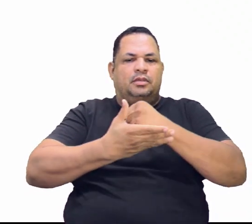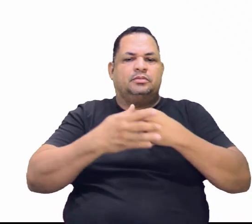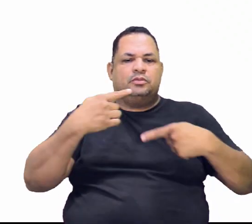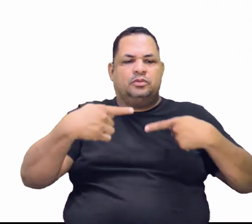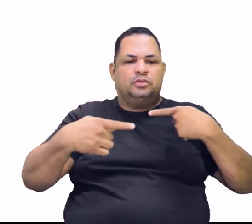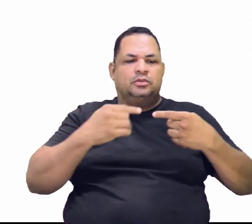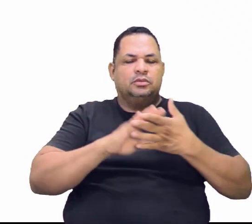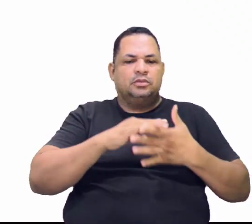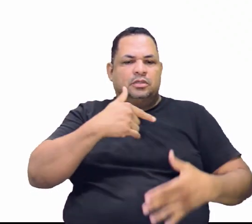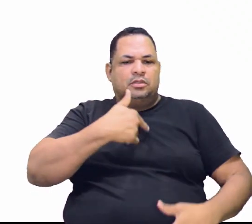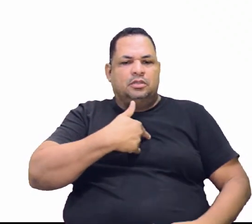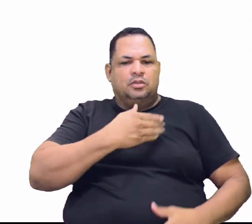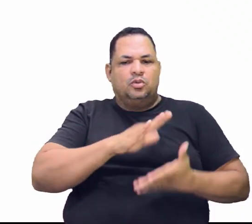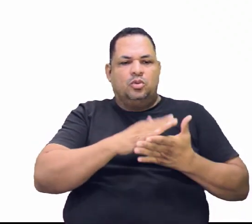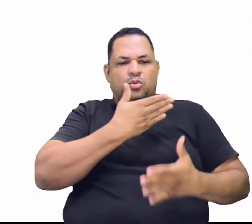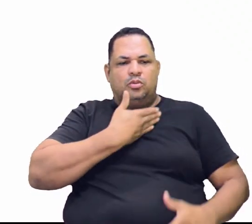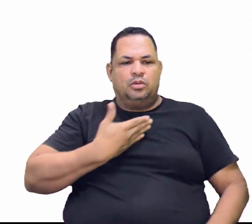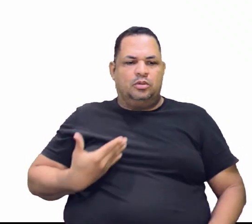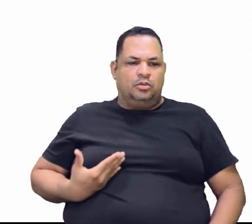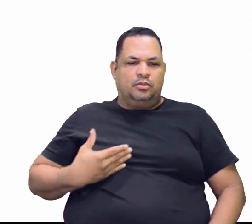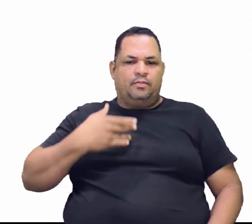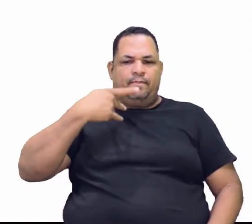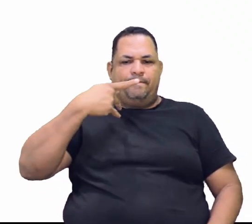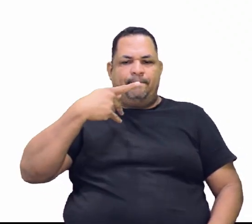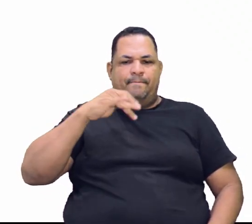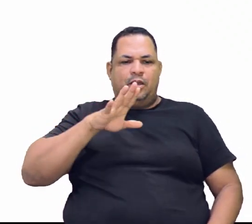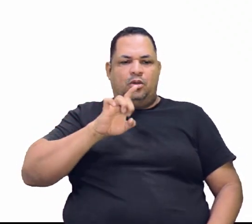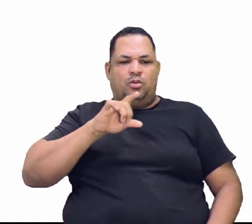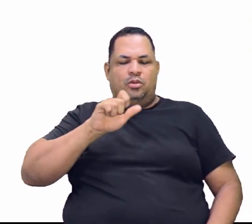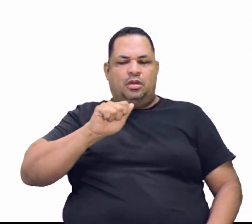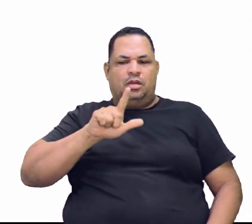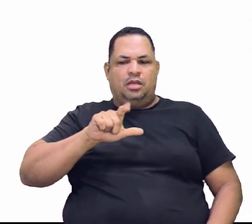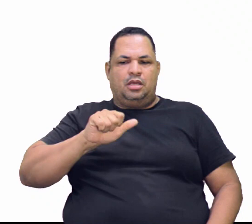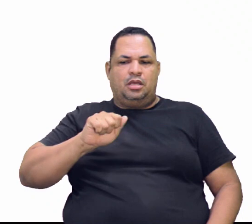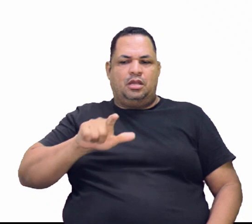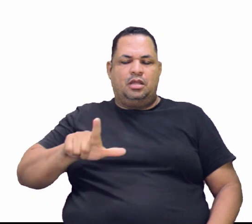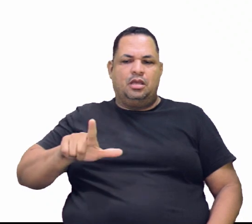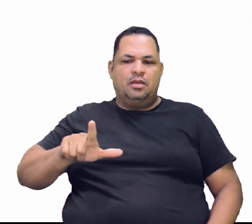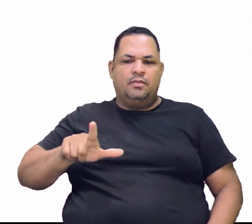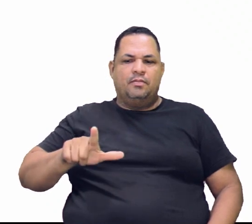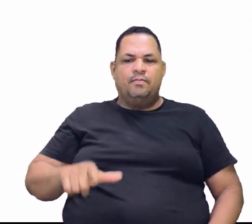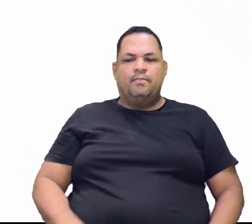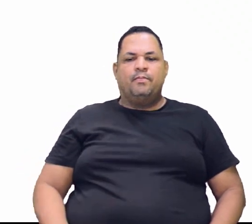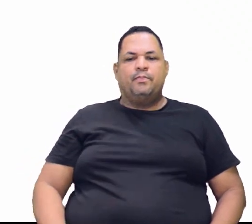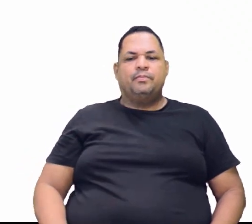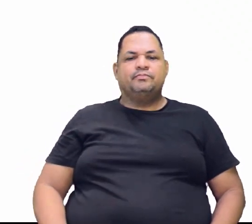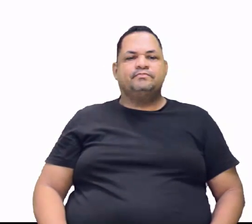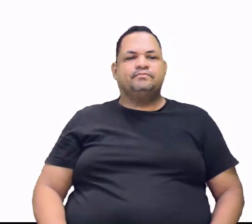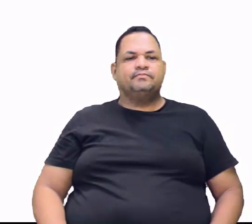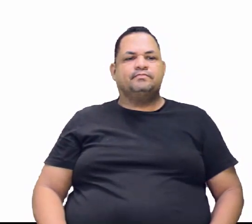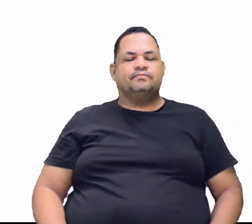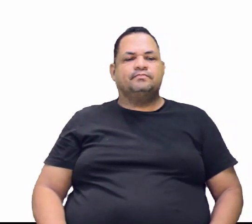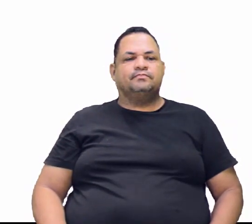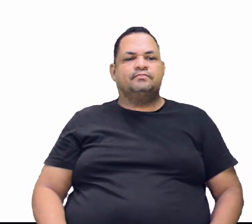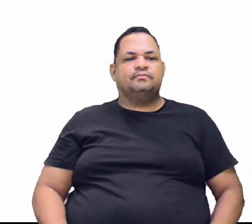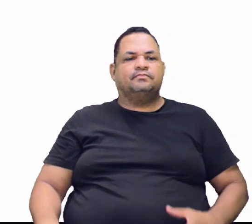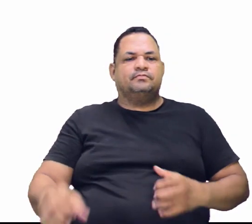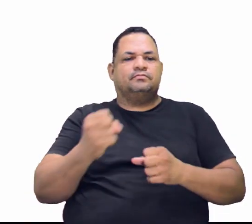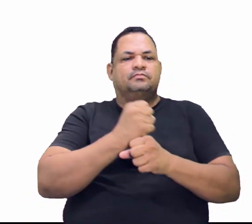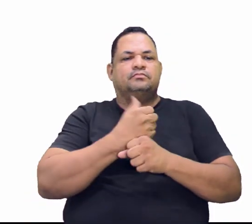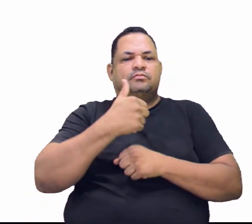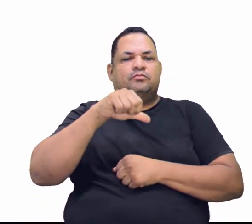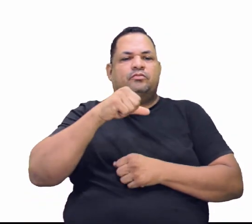governo Getúlio Vargas e do governador Paulo Nunes Leal.